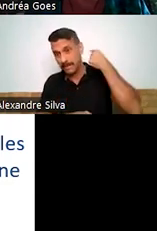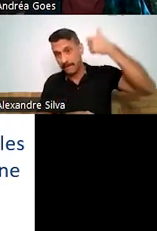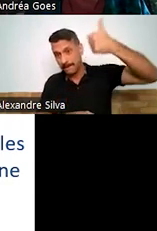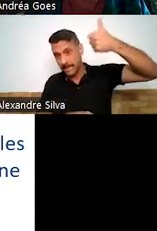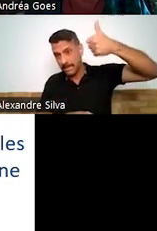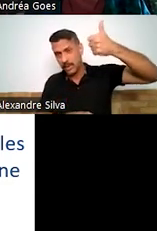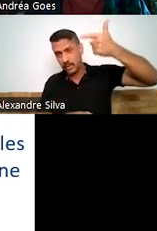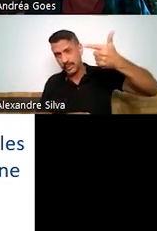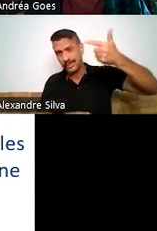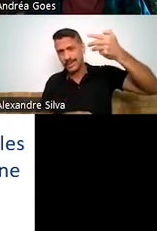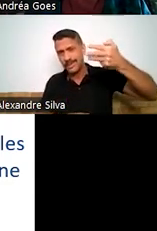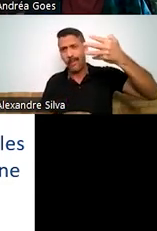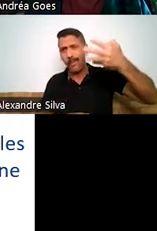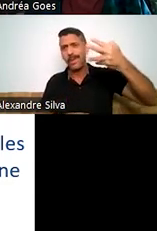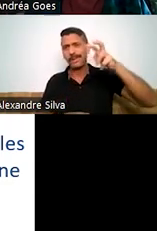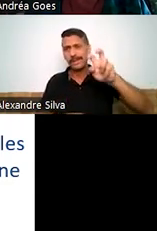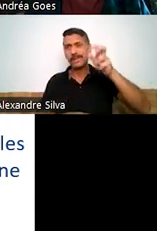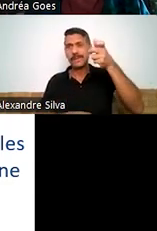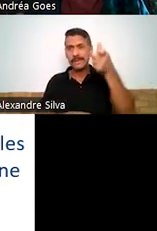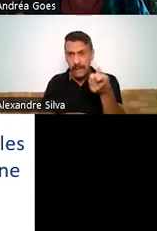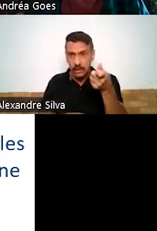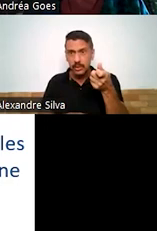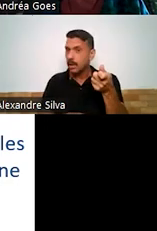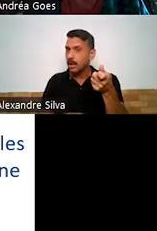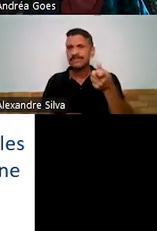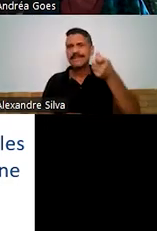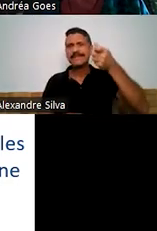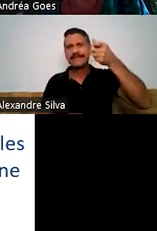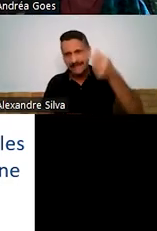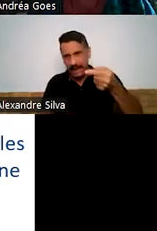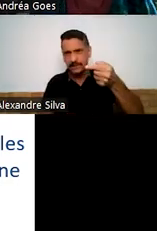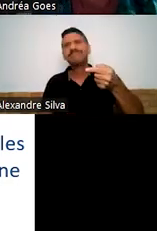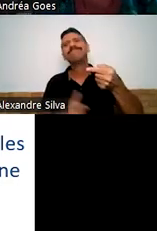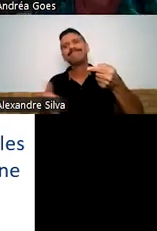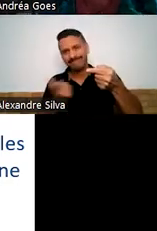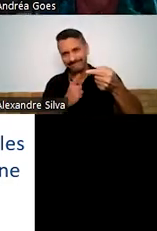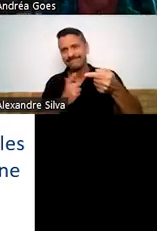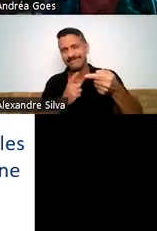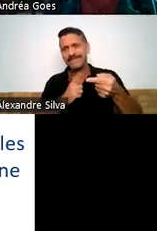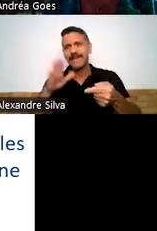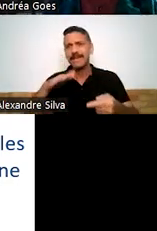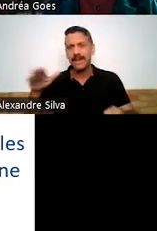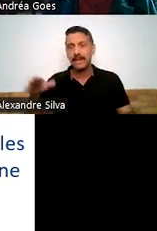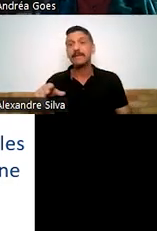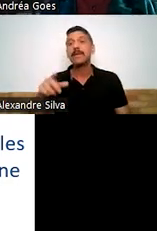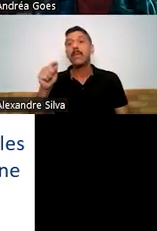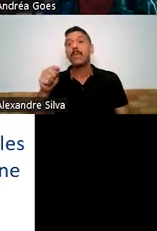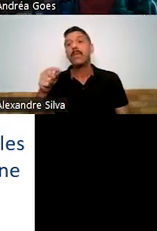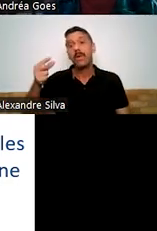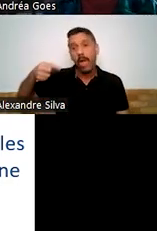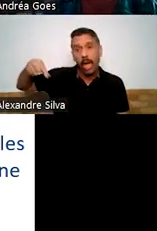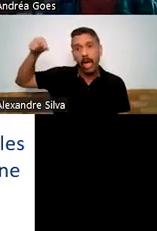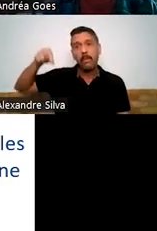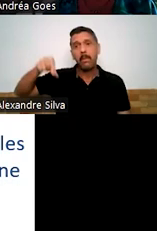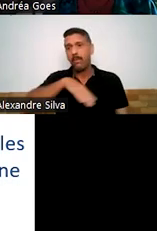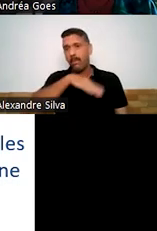da geração 1, como eu coloco ali, mas aqui no último ele aparece. Então, o que eu proponho para os alunos é que eles